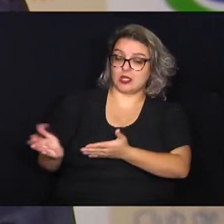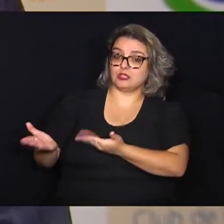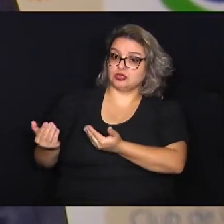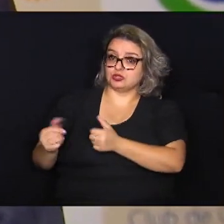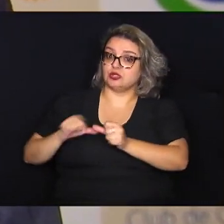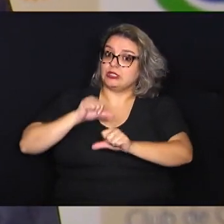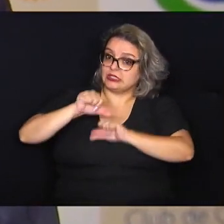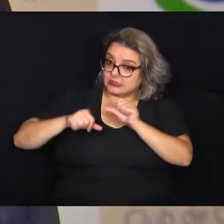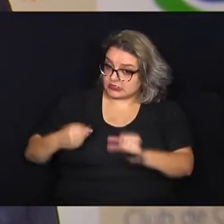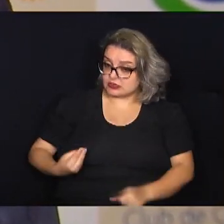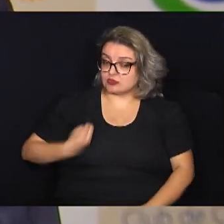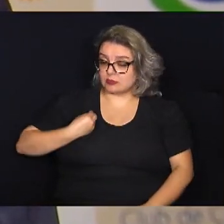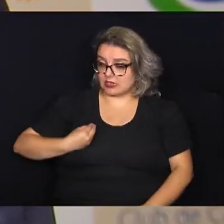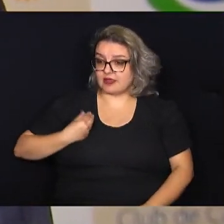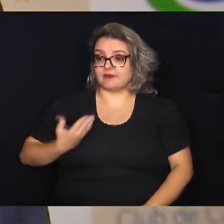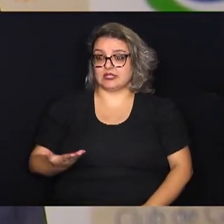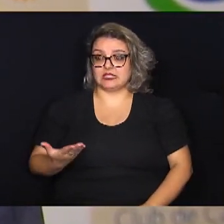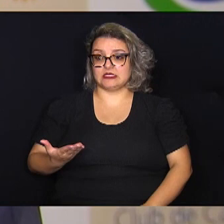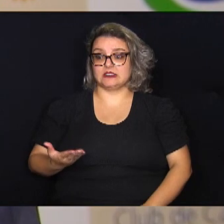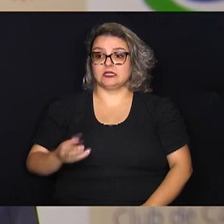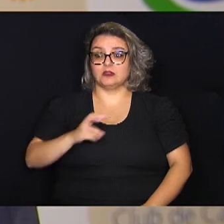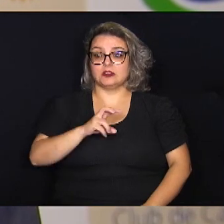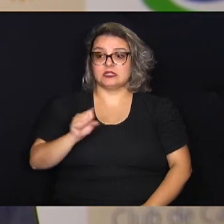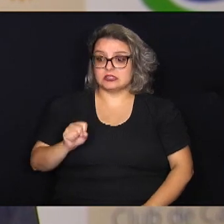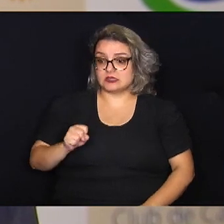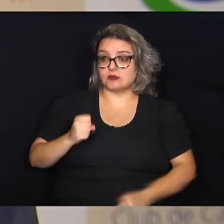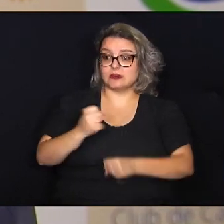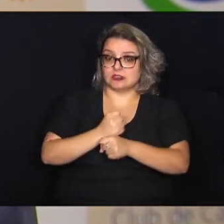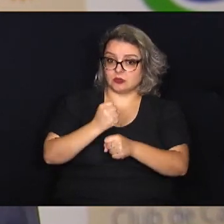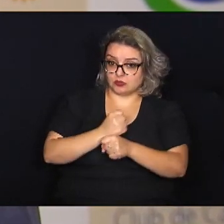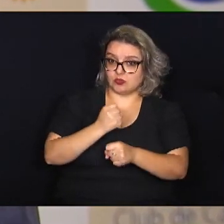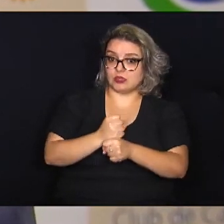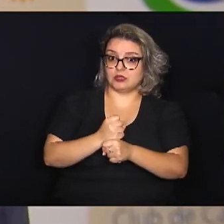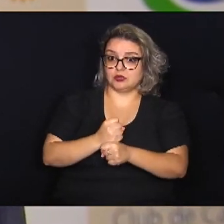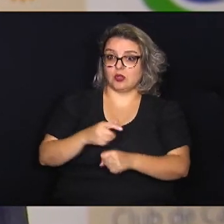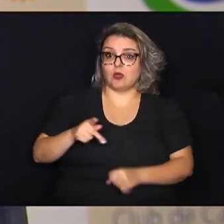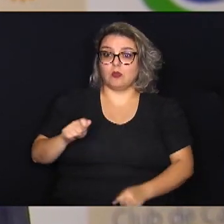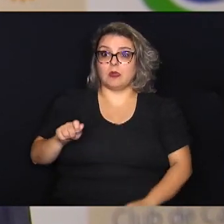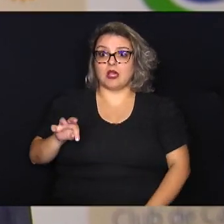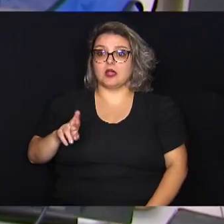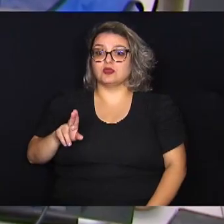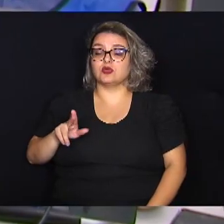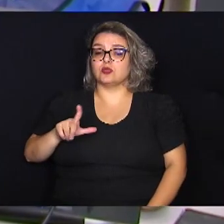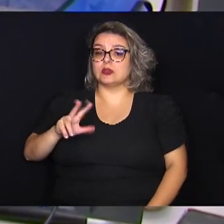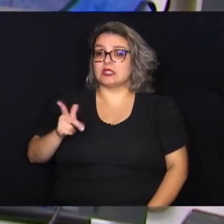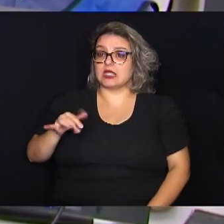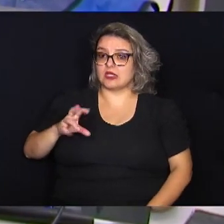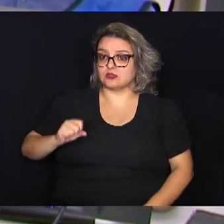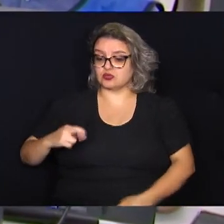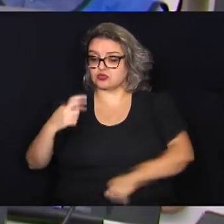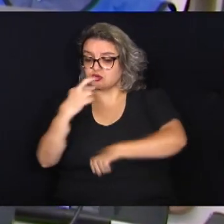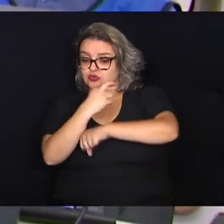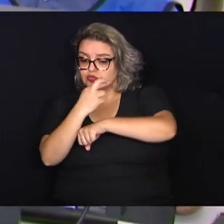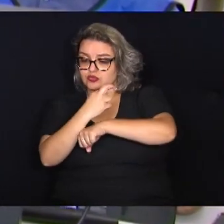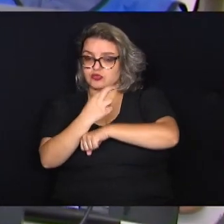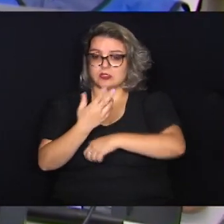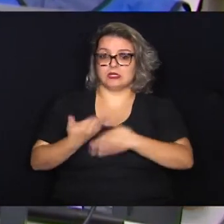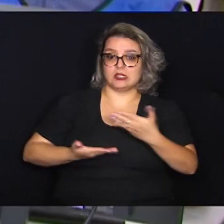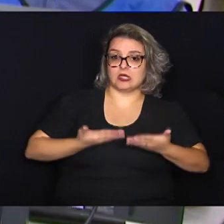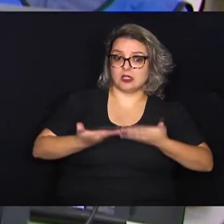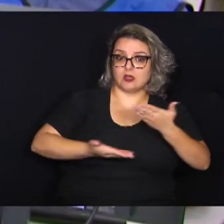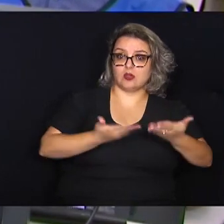transformar vidas. Então, nesses 58 anos, o Patrulheiros tem trabalhado com a socioaprendizagem,